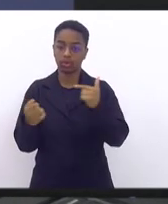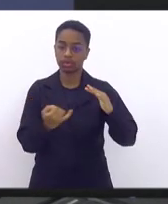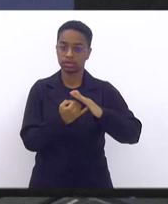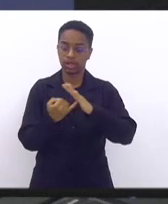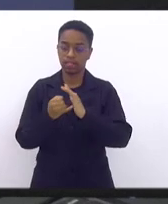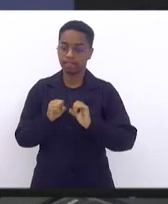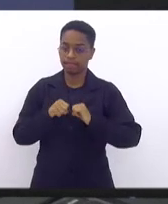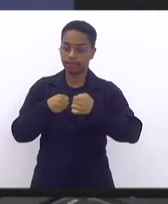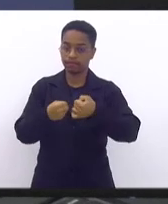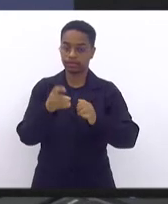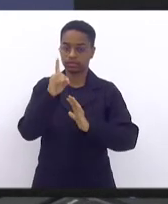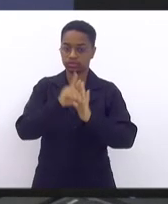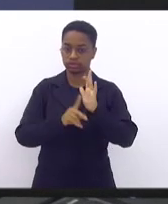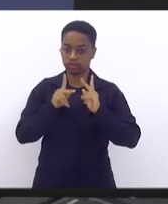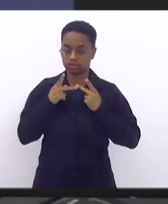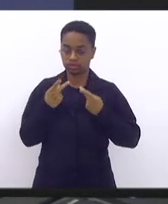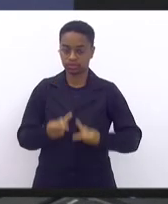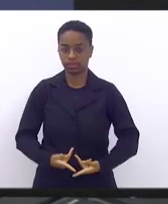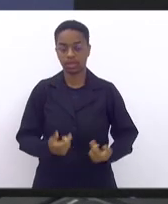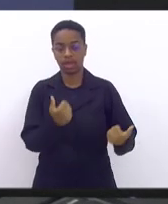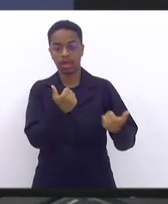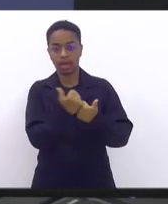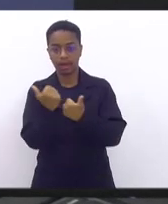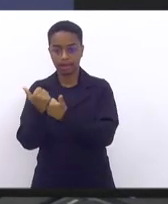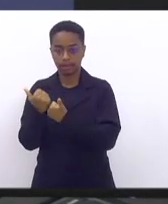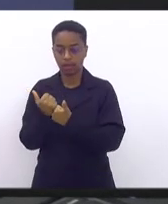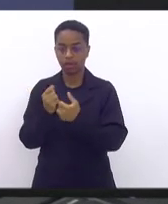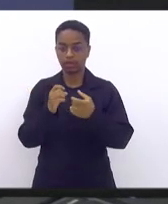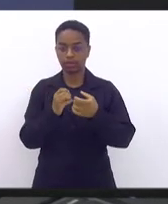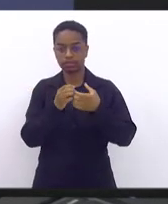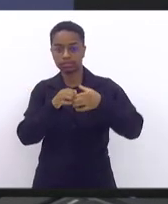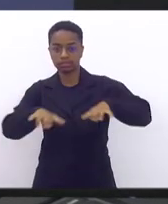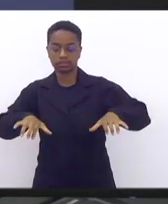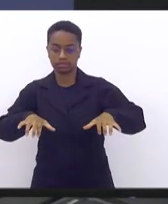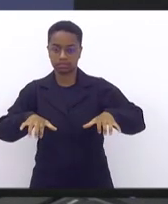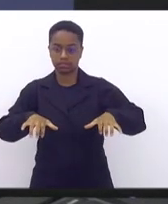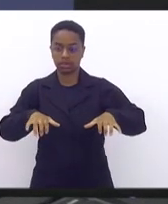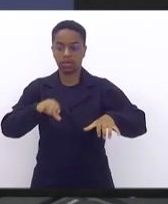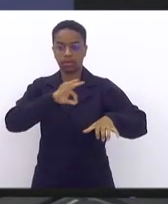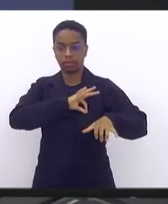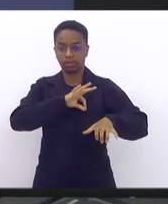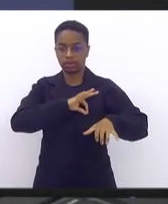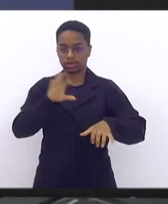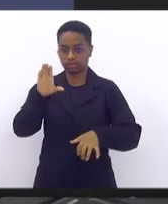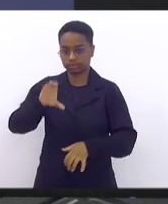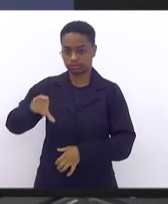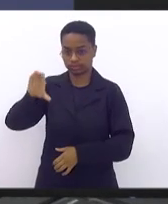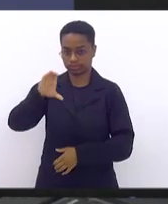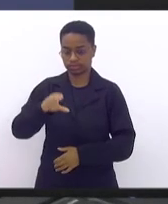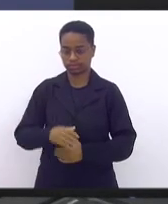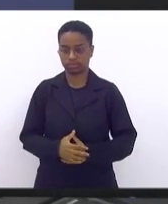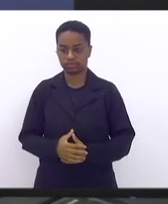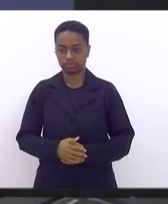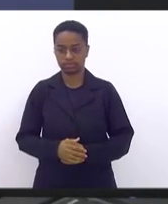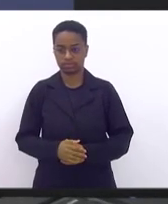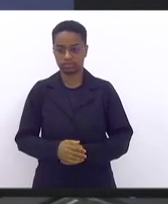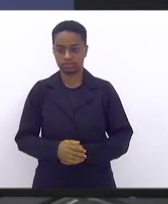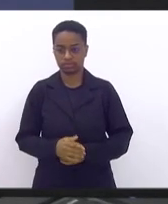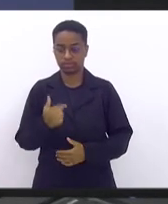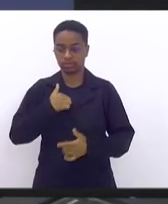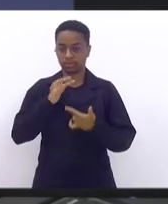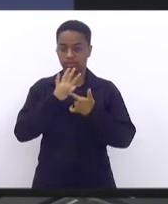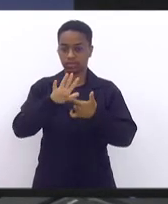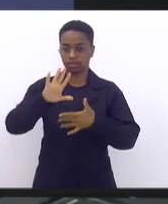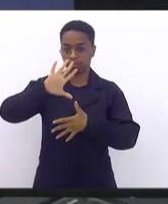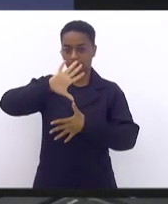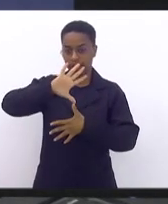defendem os direitos humanos apoiam essa desvinculação da polícia científica. E aí eu trouxe um mapa